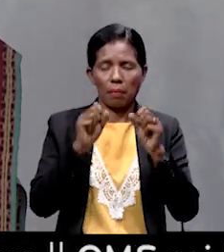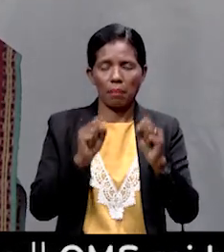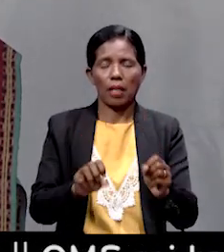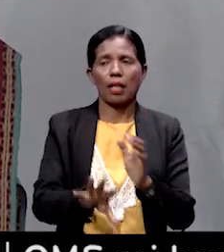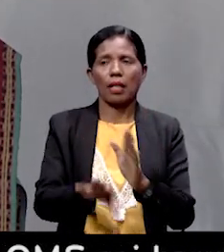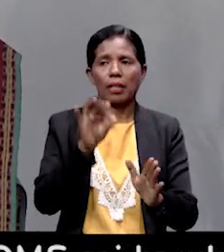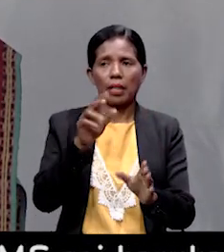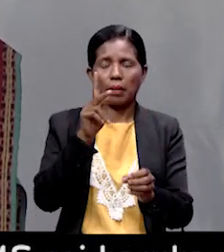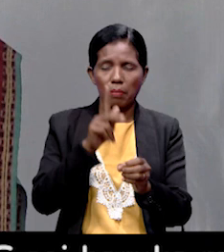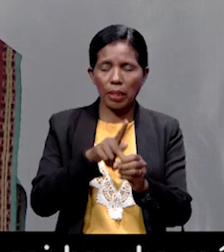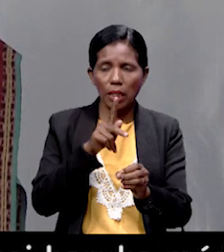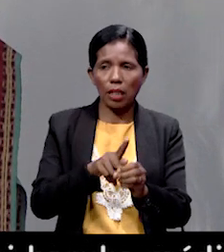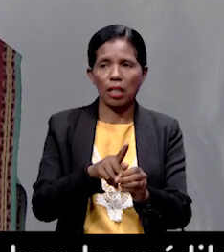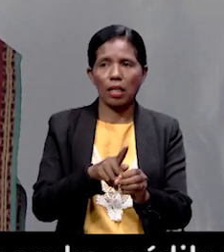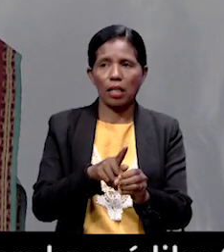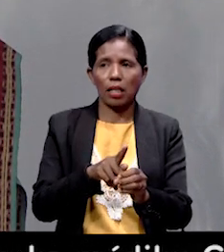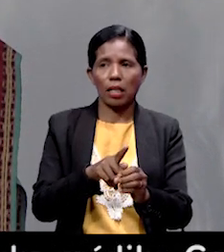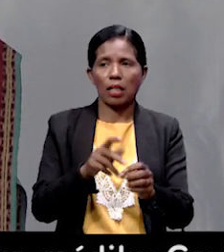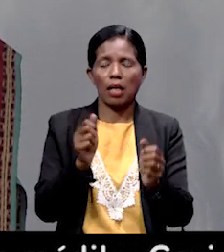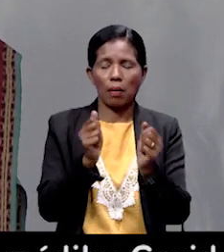mina baril